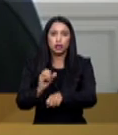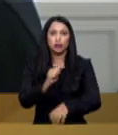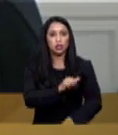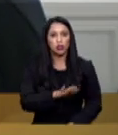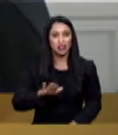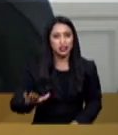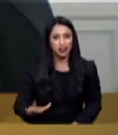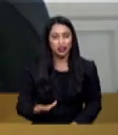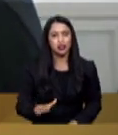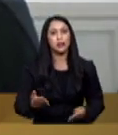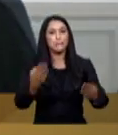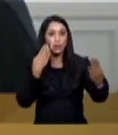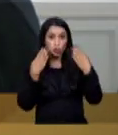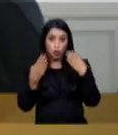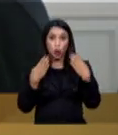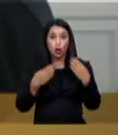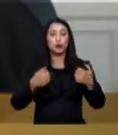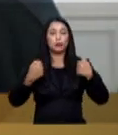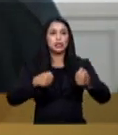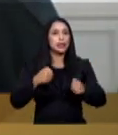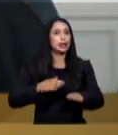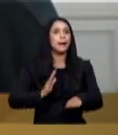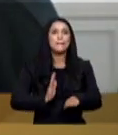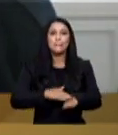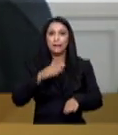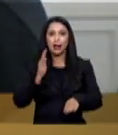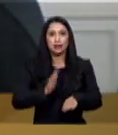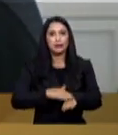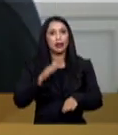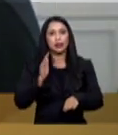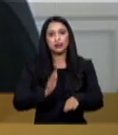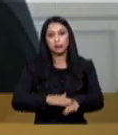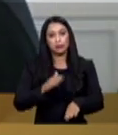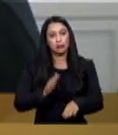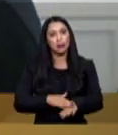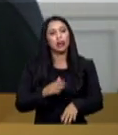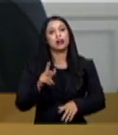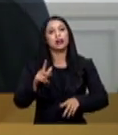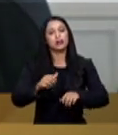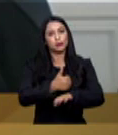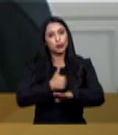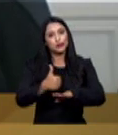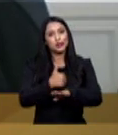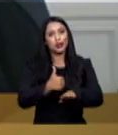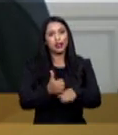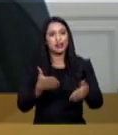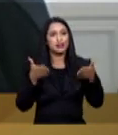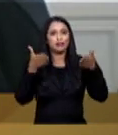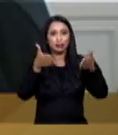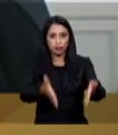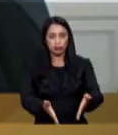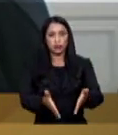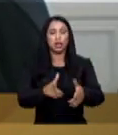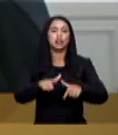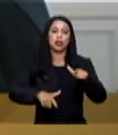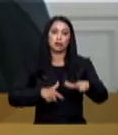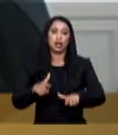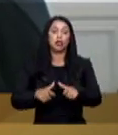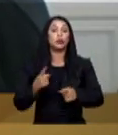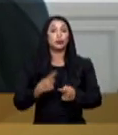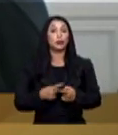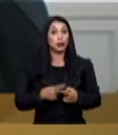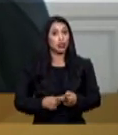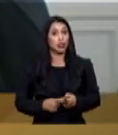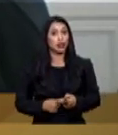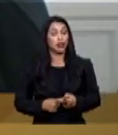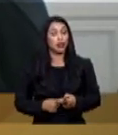número de psicólogos, o aumento do número disso e daquilo. Porque, além disso,